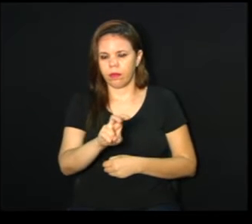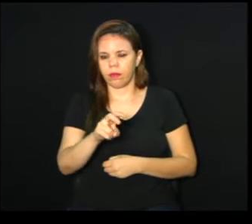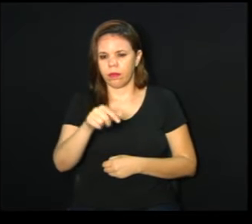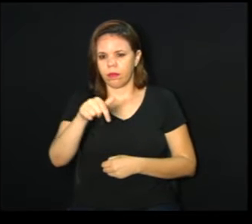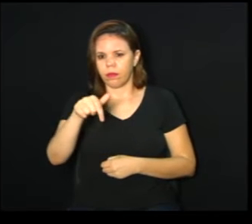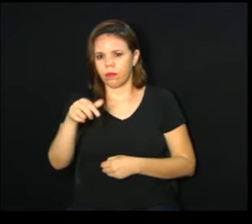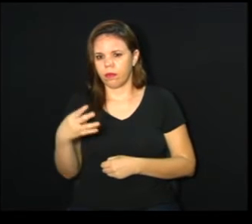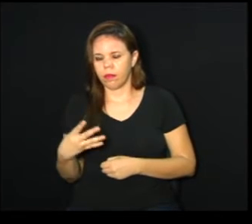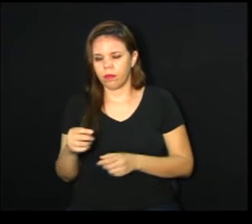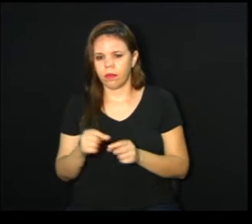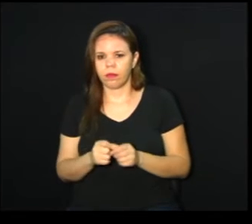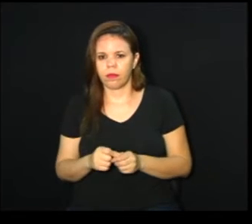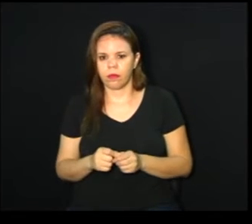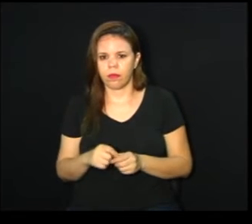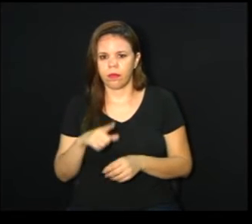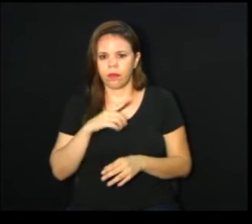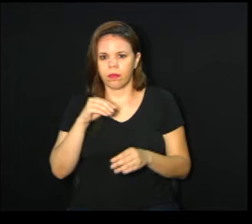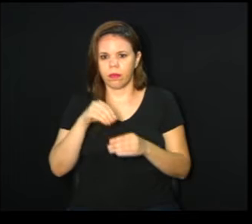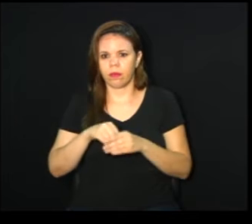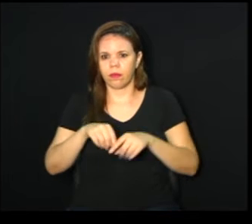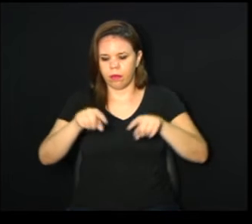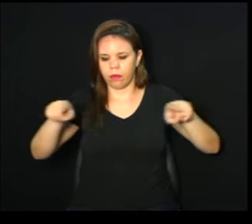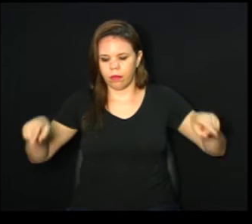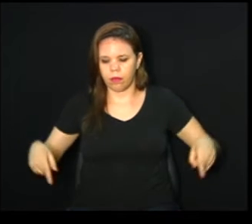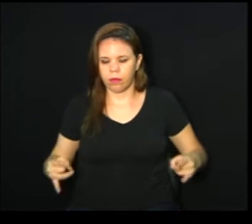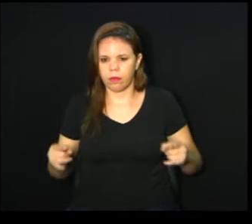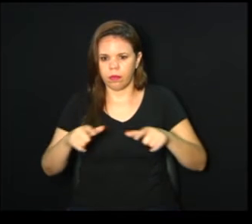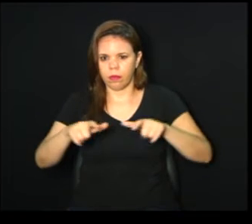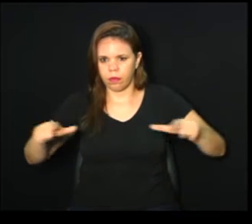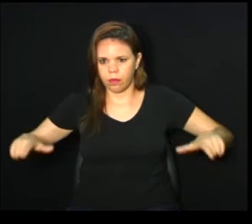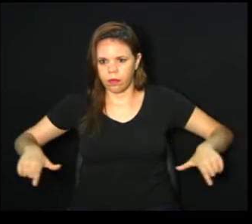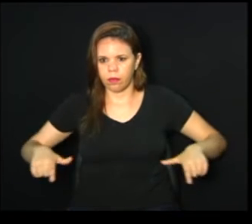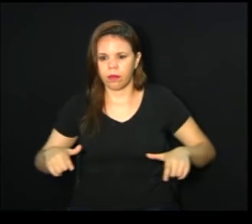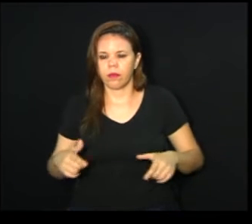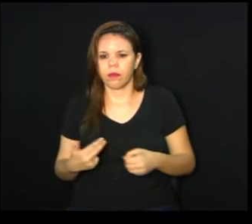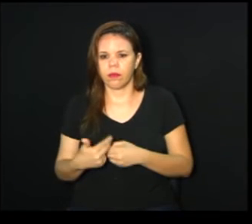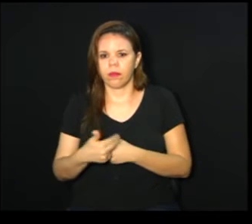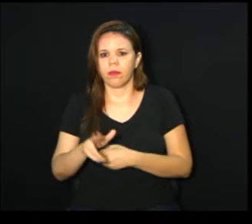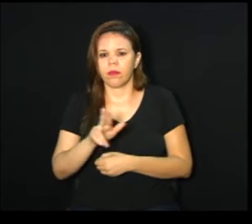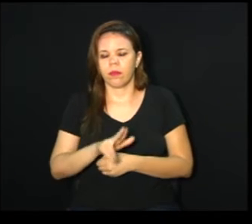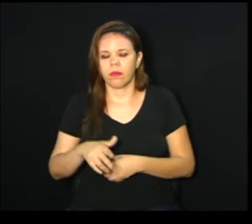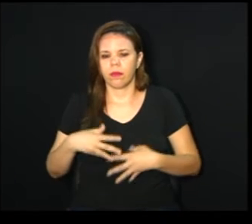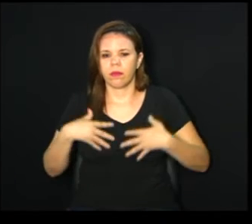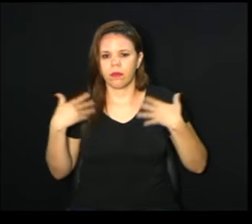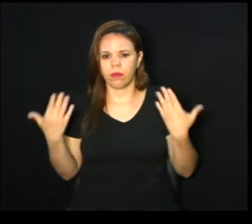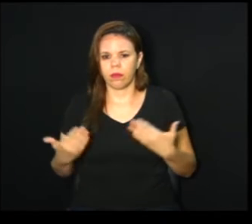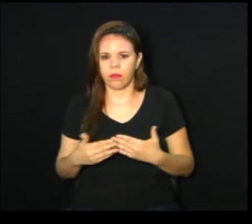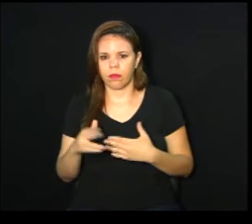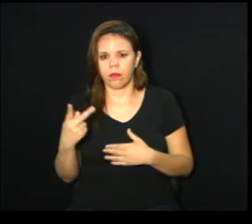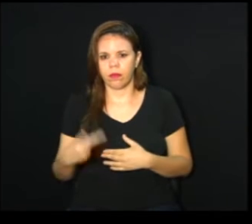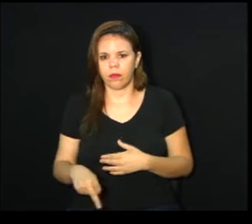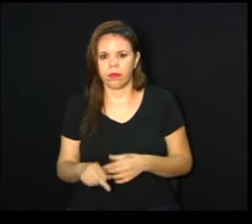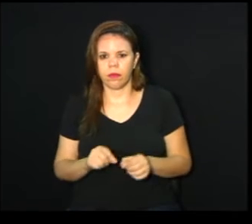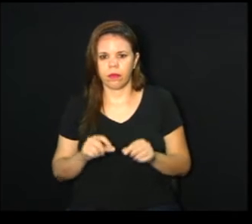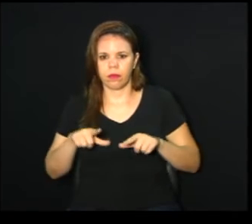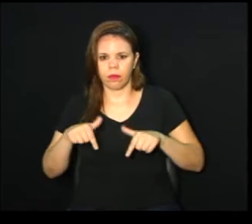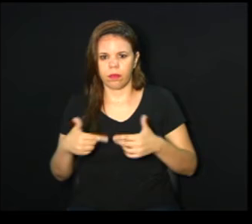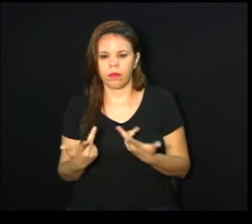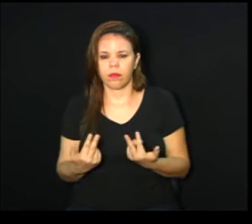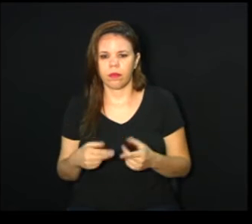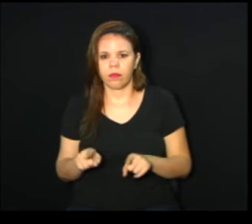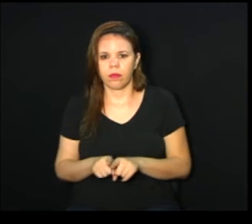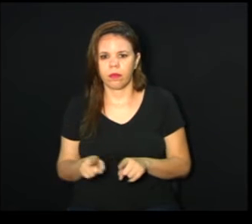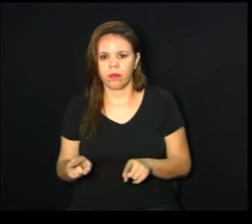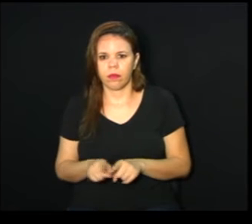Tanquinho, principalmente sobre o ginásio da universidade, que hoje é um orgulho para eles esse projeto. E além disso, temos ações correlatas,